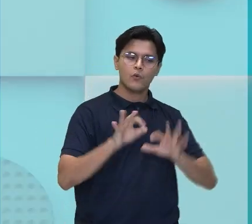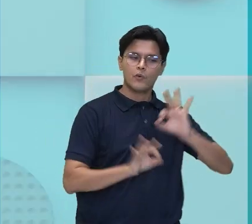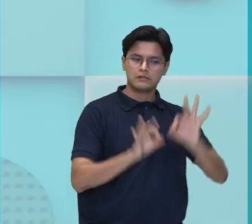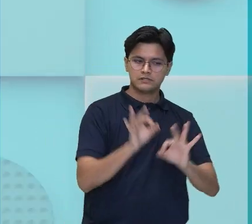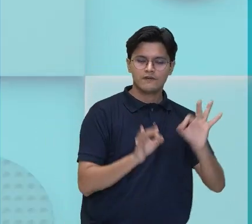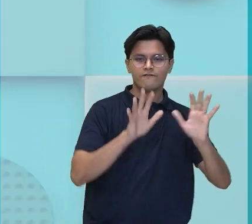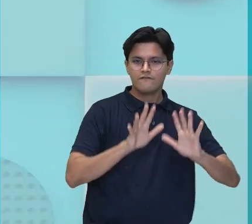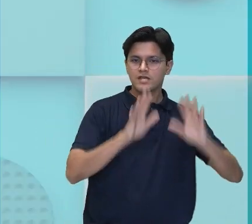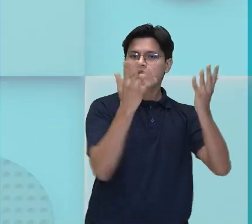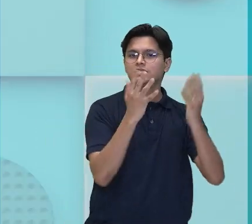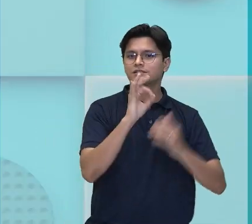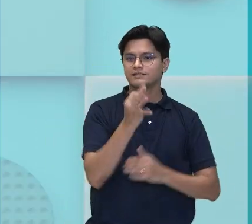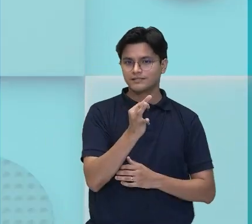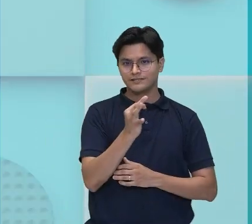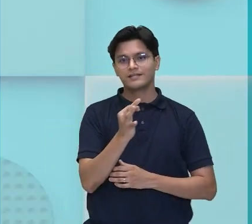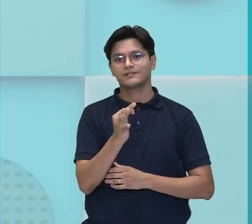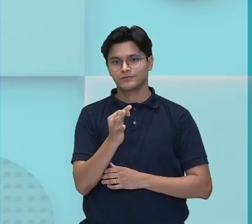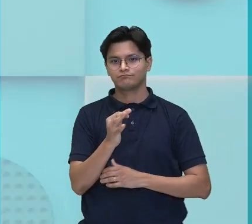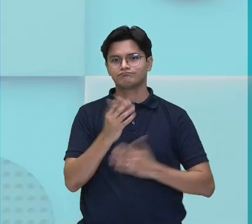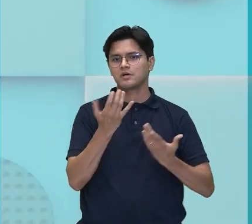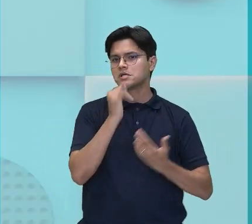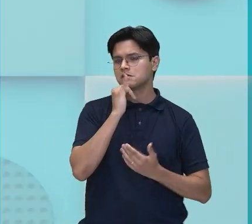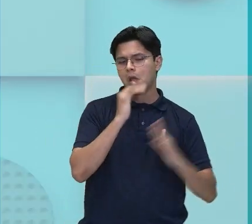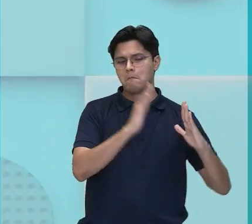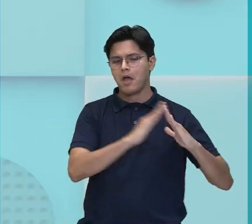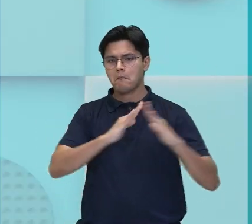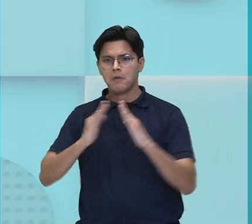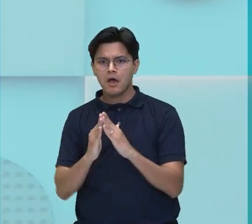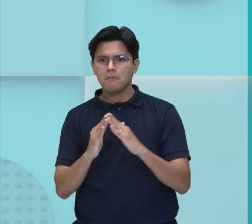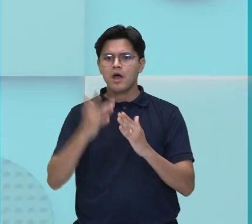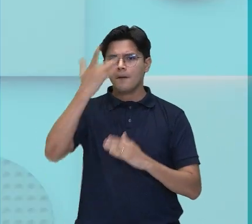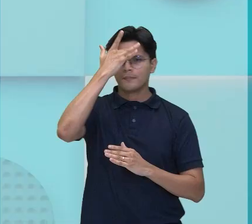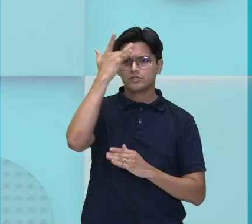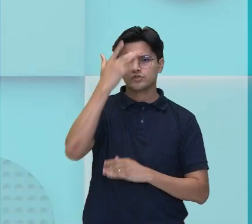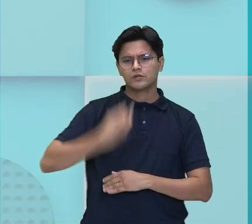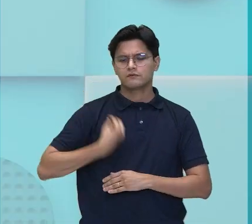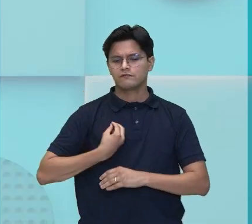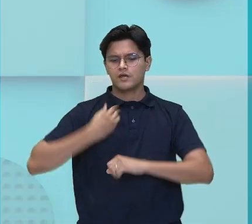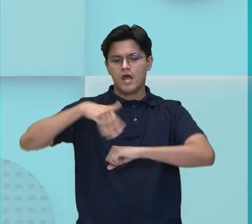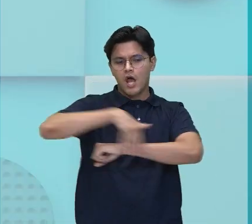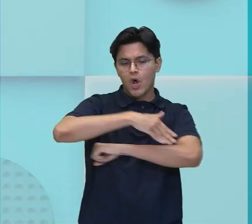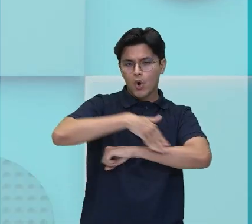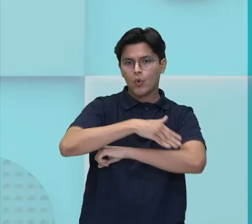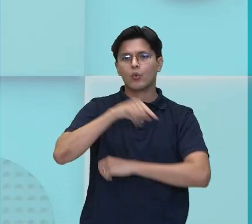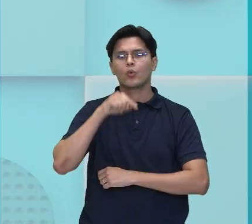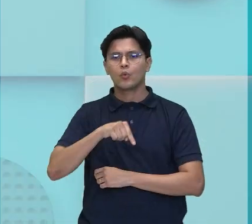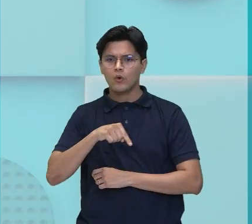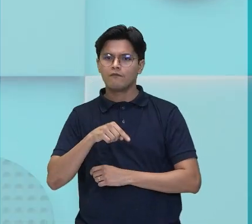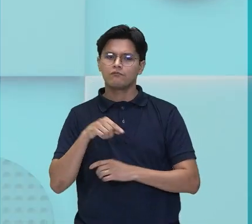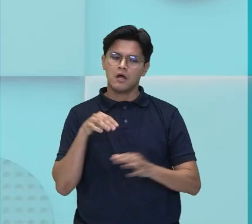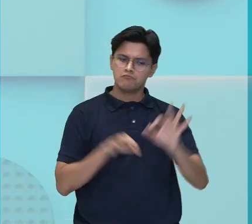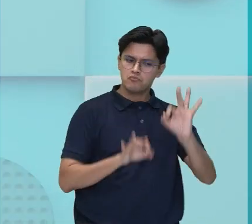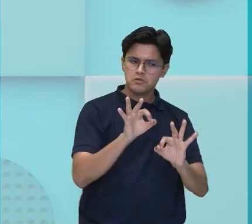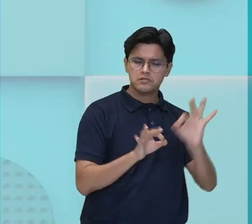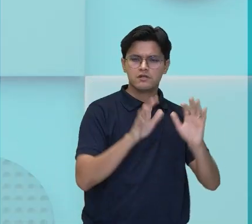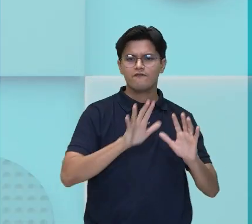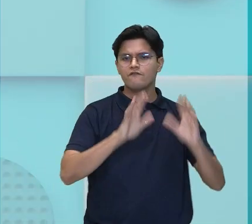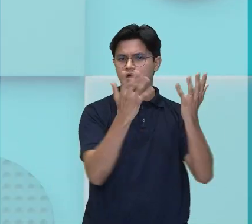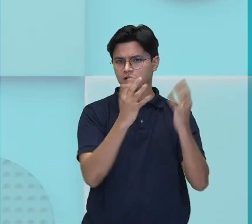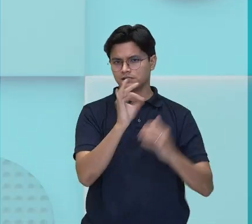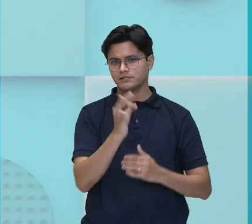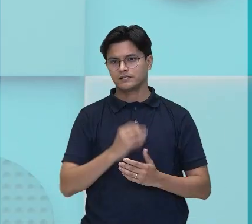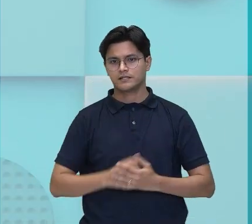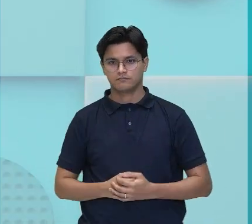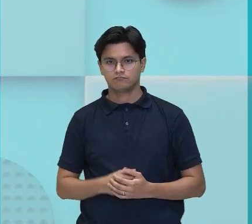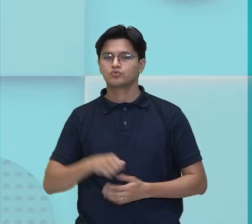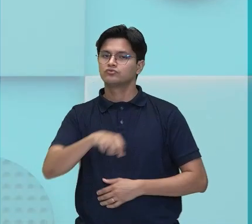envolver, moradores da rua, ou gente que passa por ali, então veja que mexe com muitas pessoas, então é importante. Mesmo espaço público, tem que